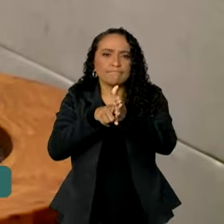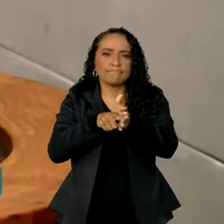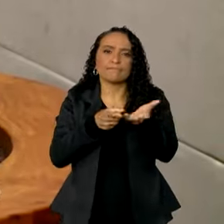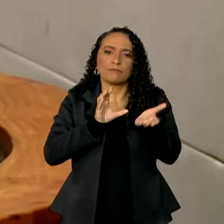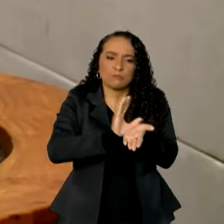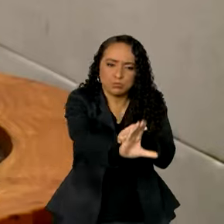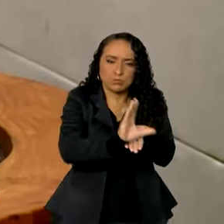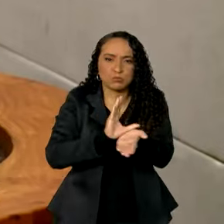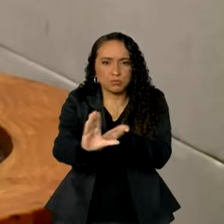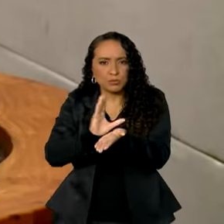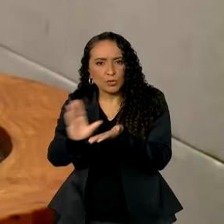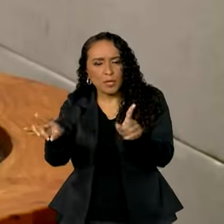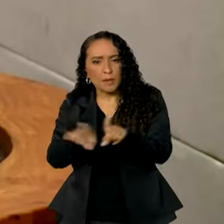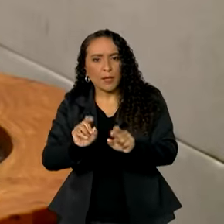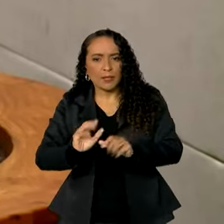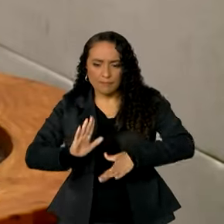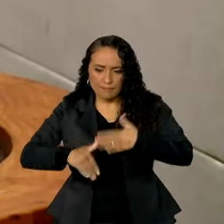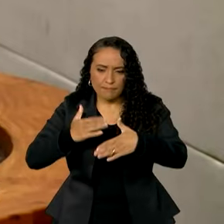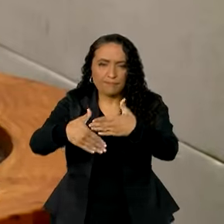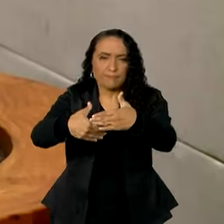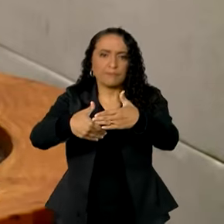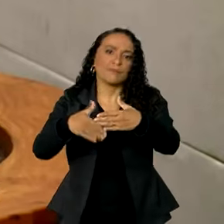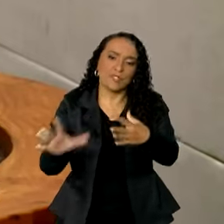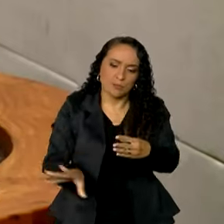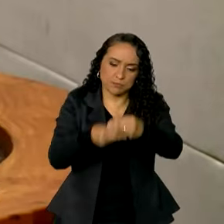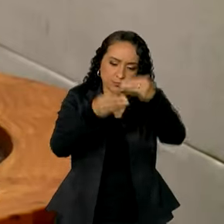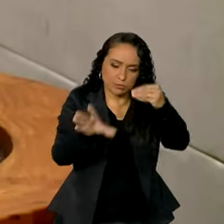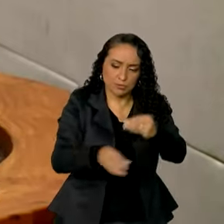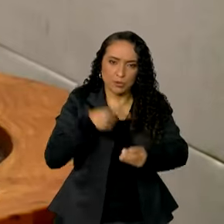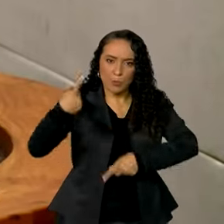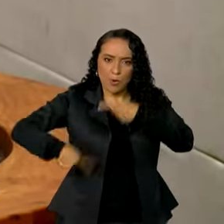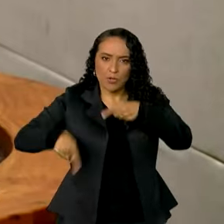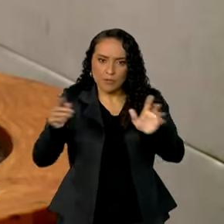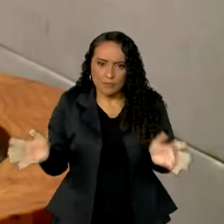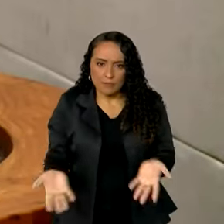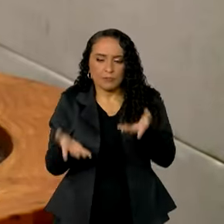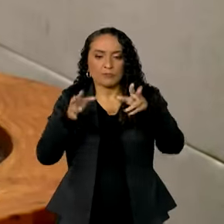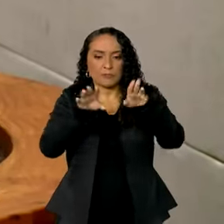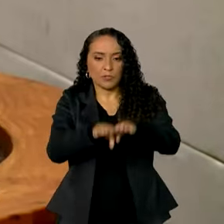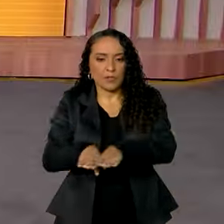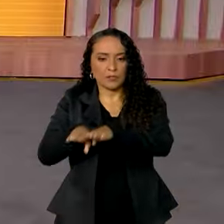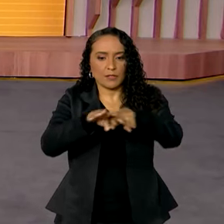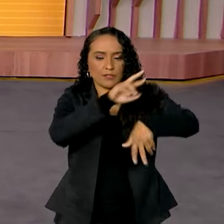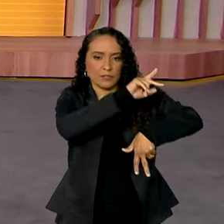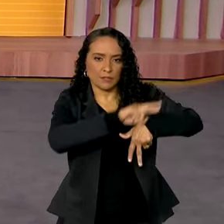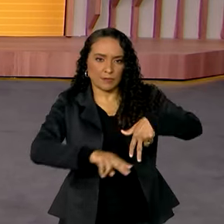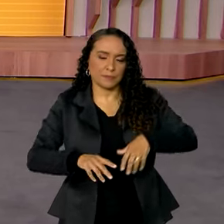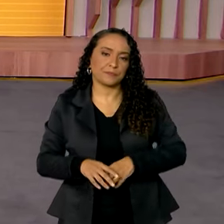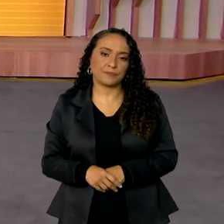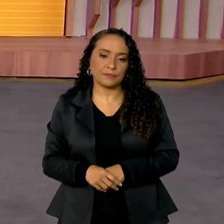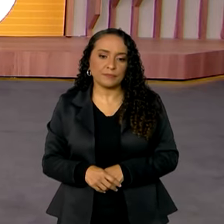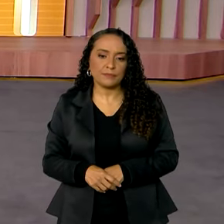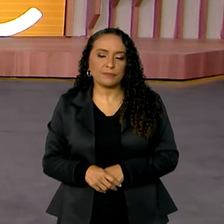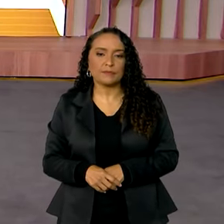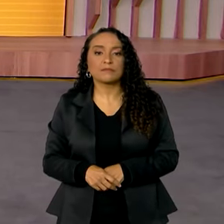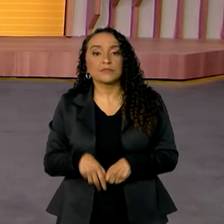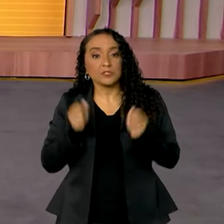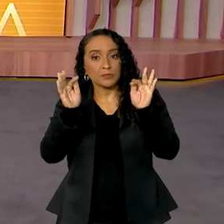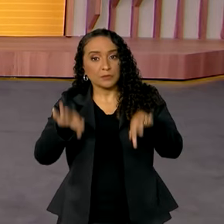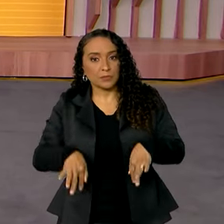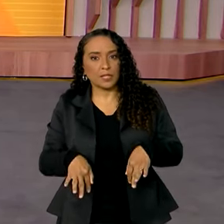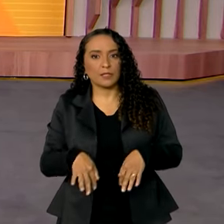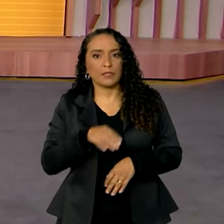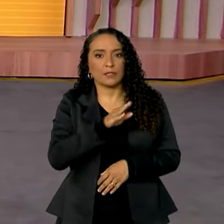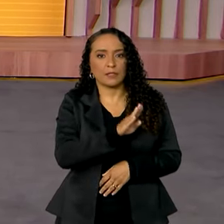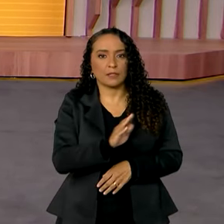investindo e avançando na implementação das políticas de promoção da igualdade racial. É isso, nós ficamos por aqui, mas